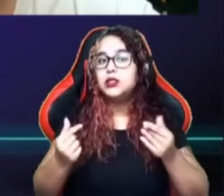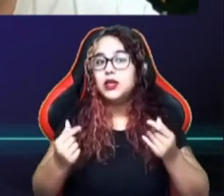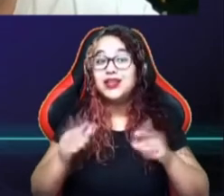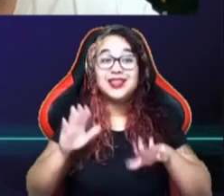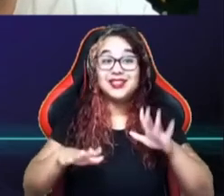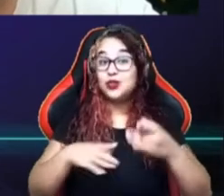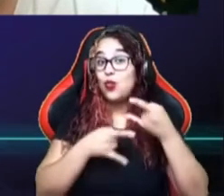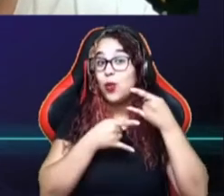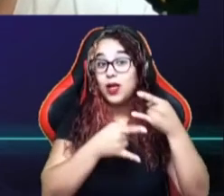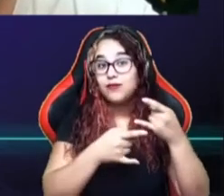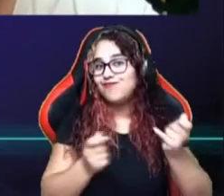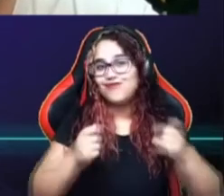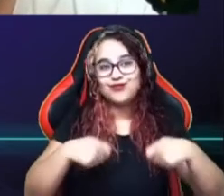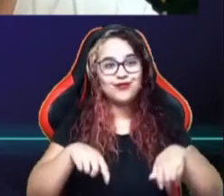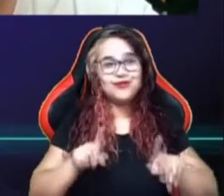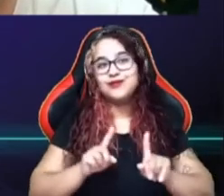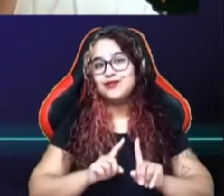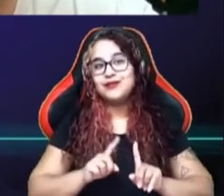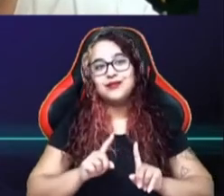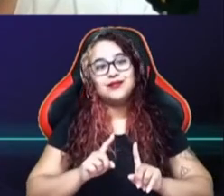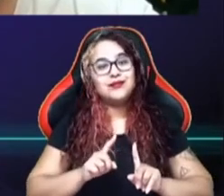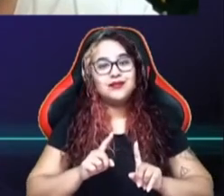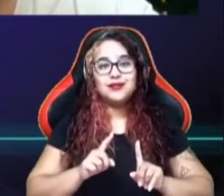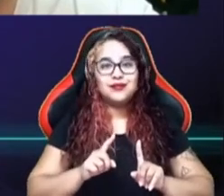gente nessa...